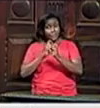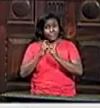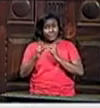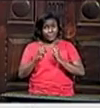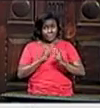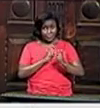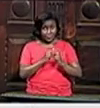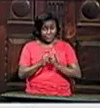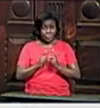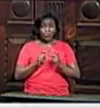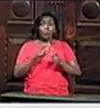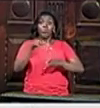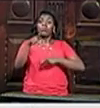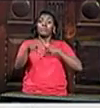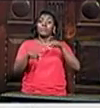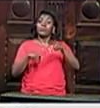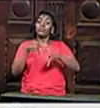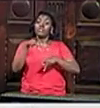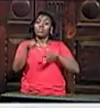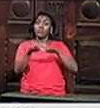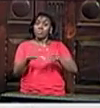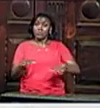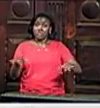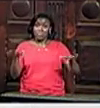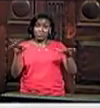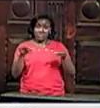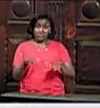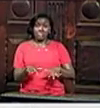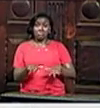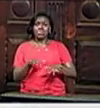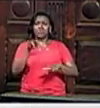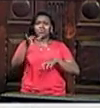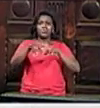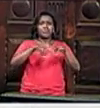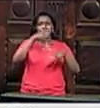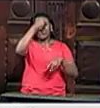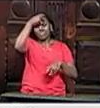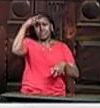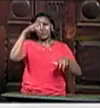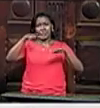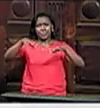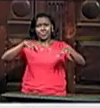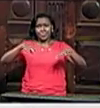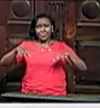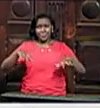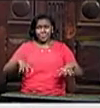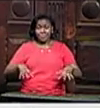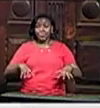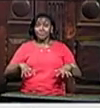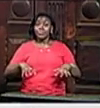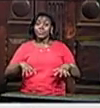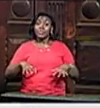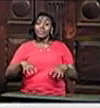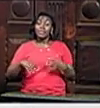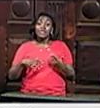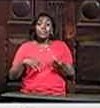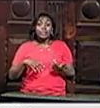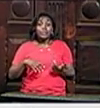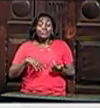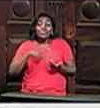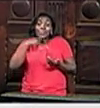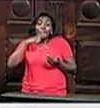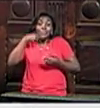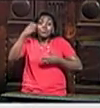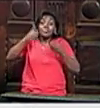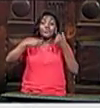a população desses diferentes municípios fluminenses e na impossibilidade de citar todos